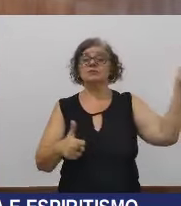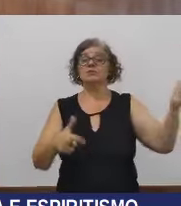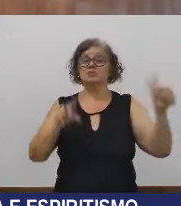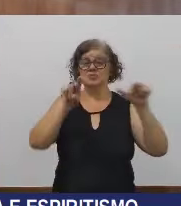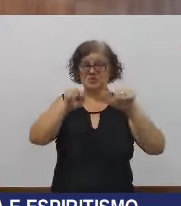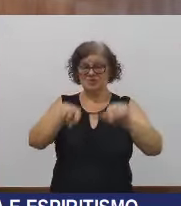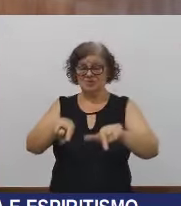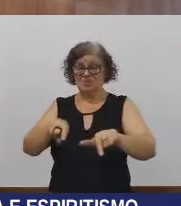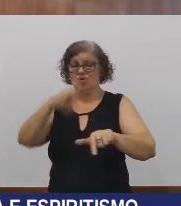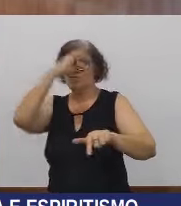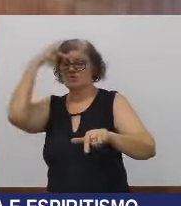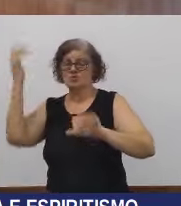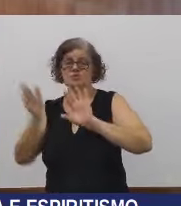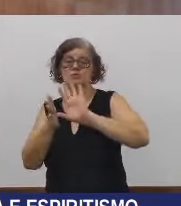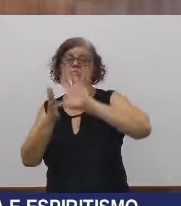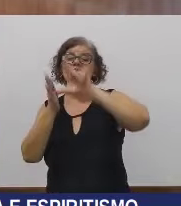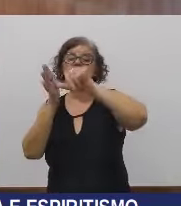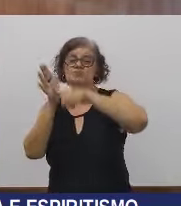atrasados ainda.